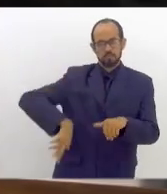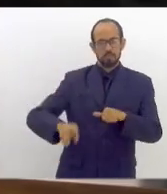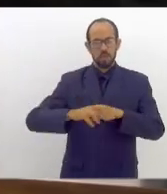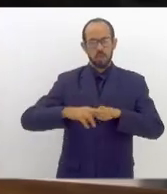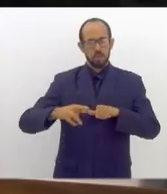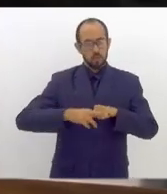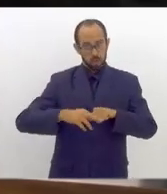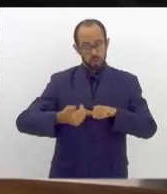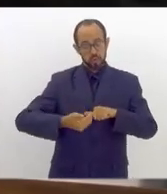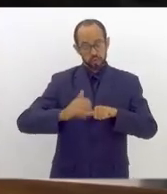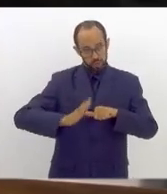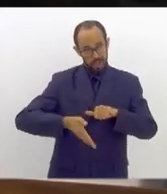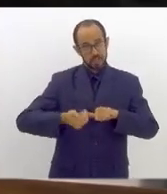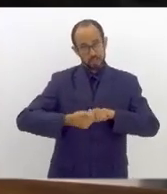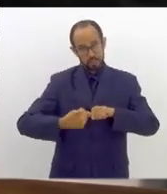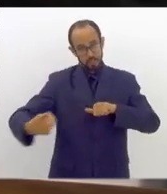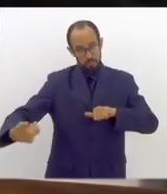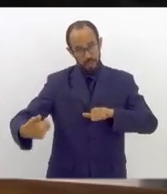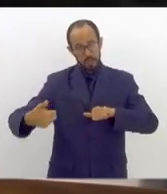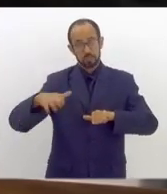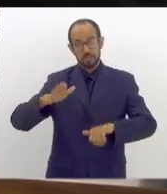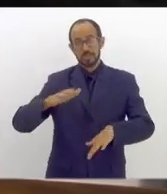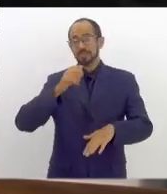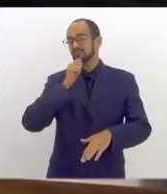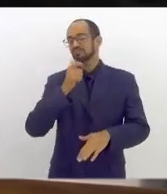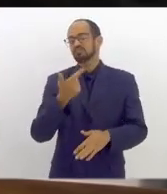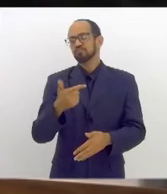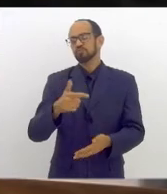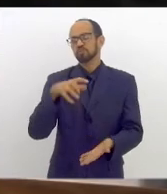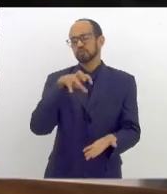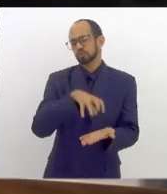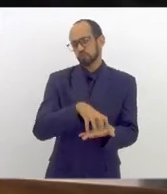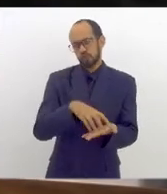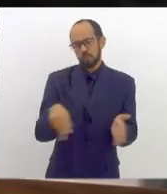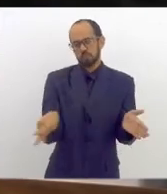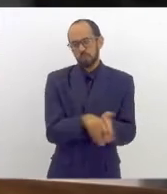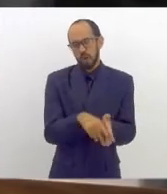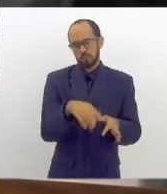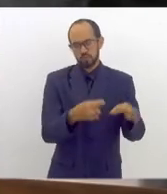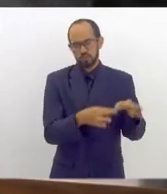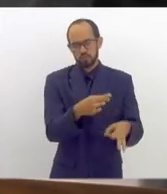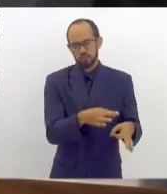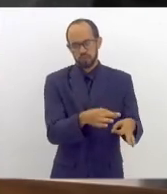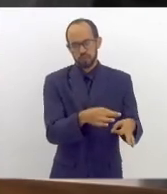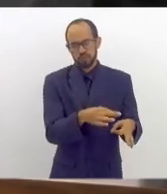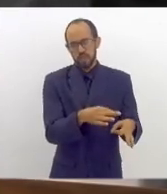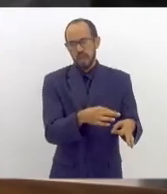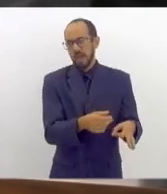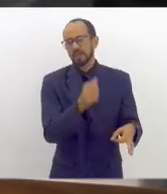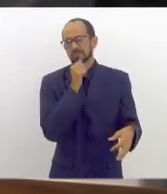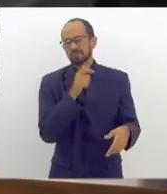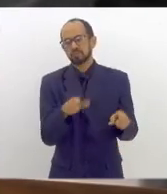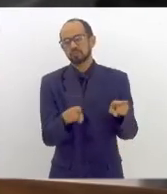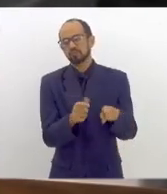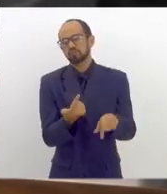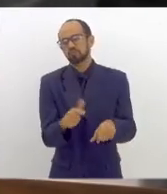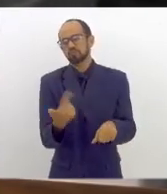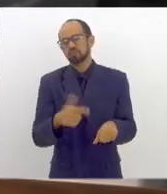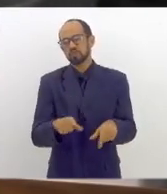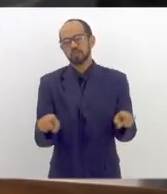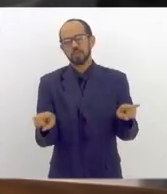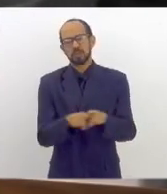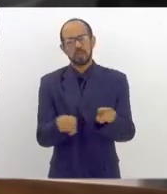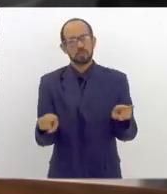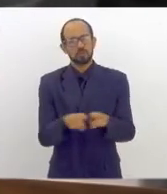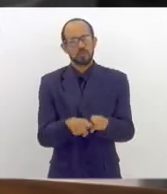emancipado mas não tinha sido instalado ainda e não existia ainda a lei dos juizados